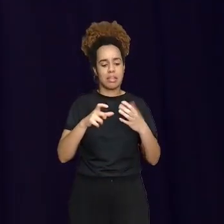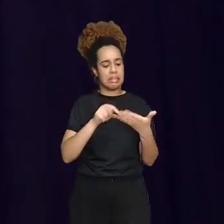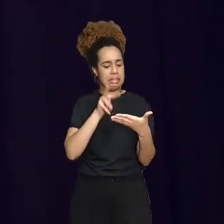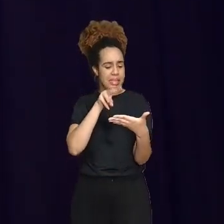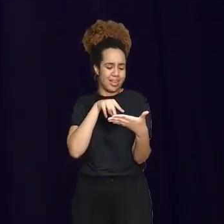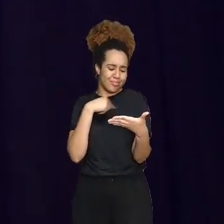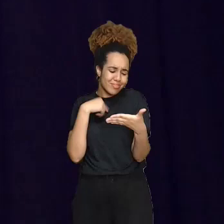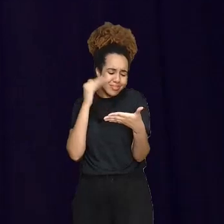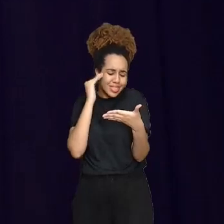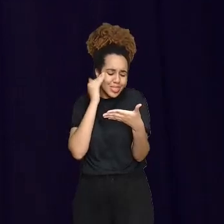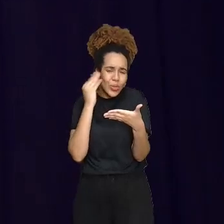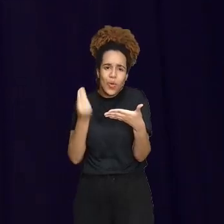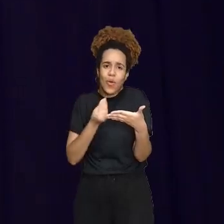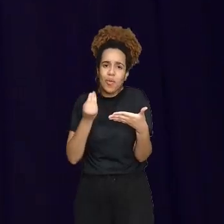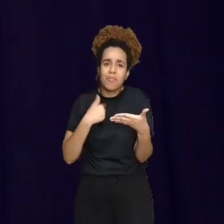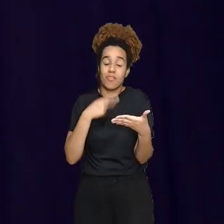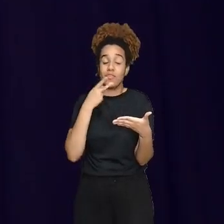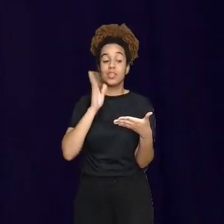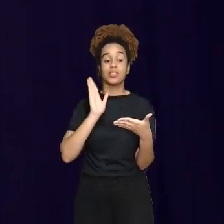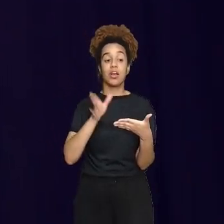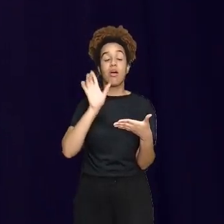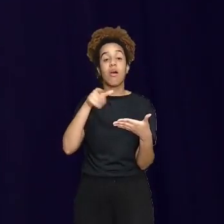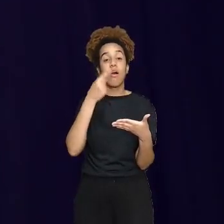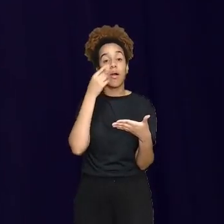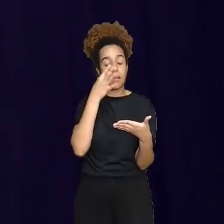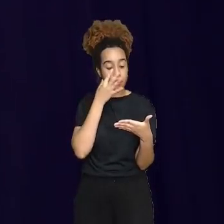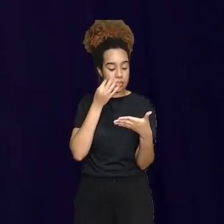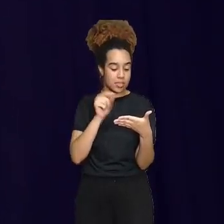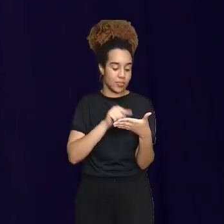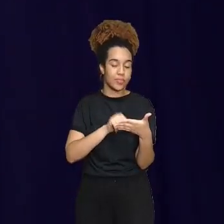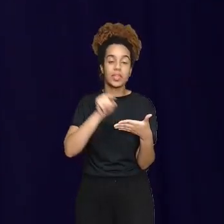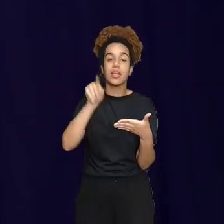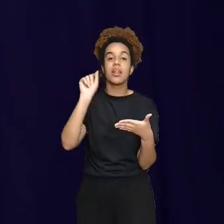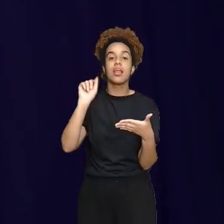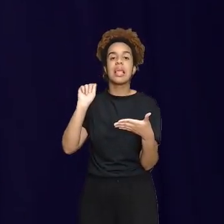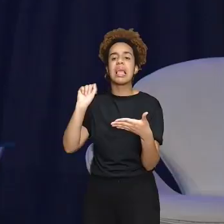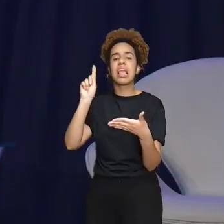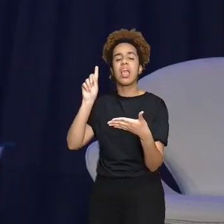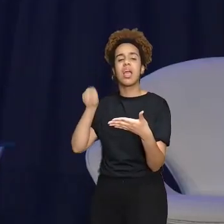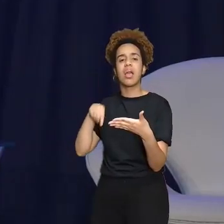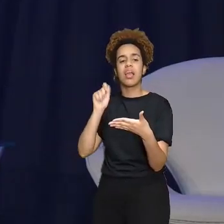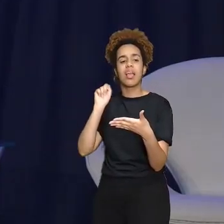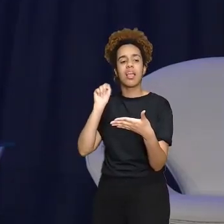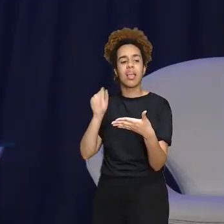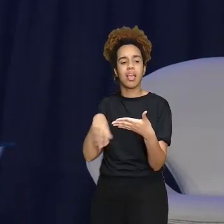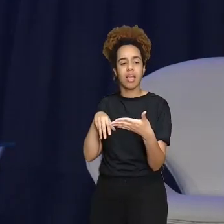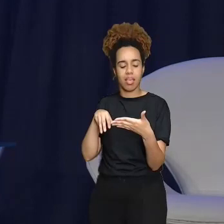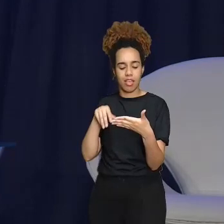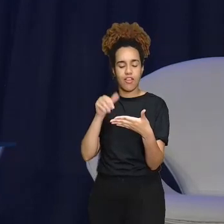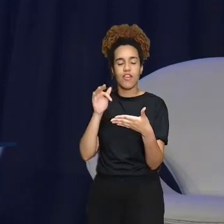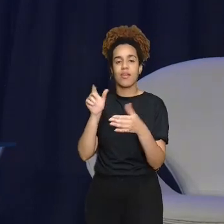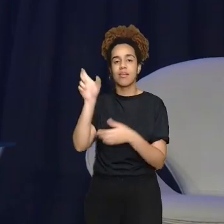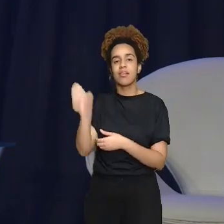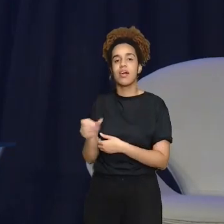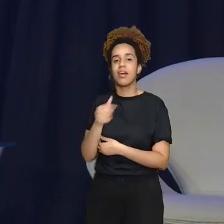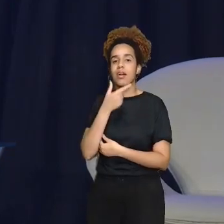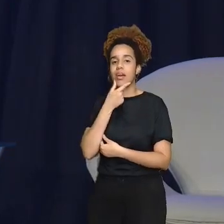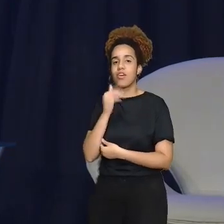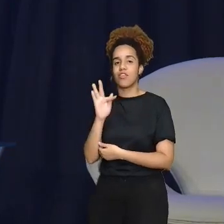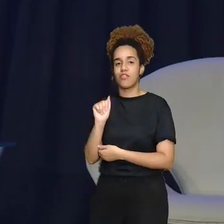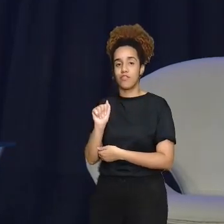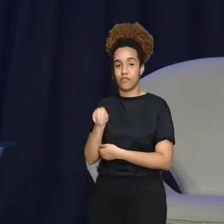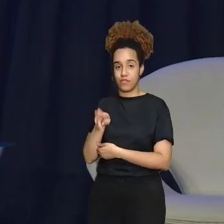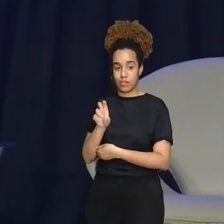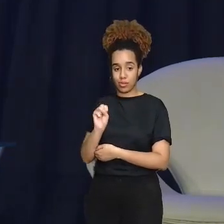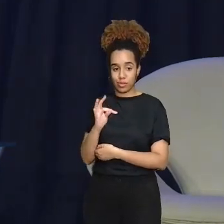falei. Presta atenção. Quem é o Paulo Vanin? Ele, Fausto Vanin. Quem é o Fausto? Rápido.